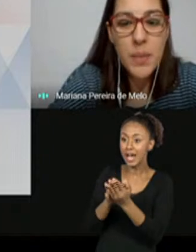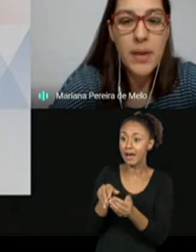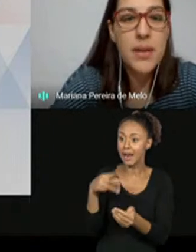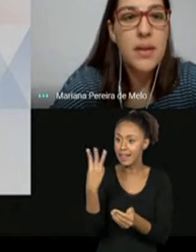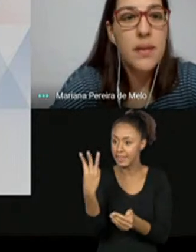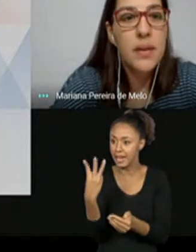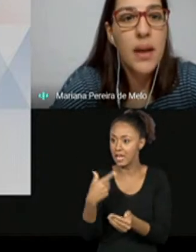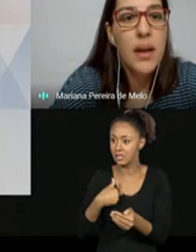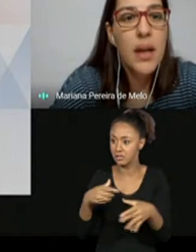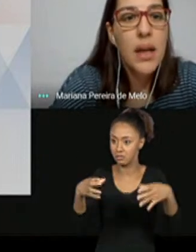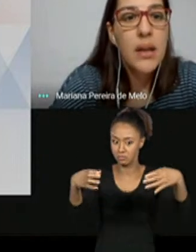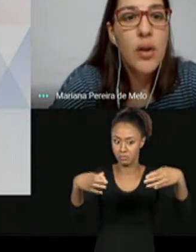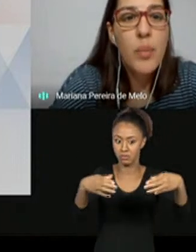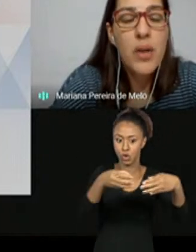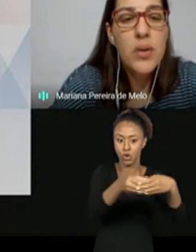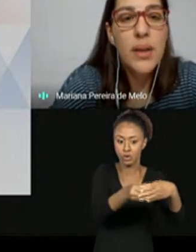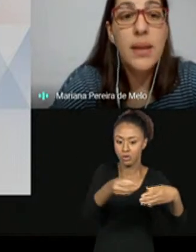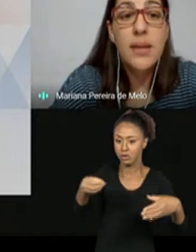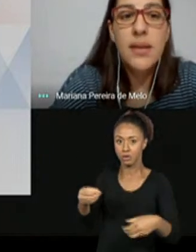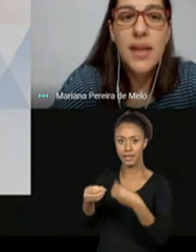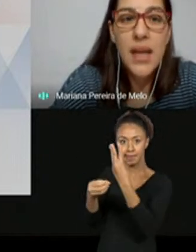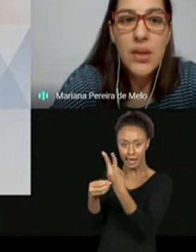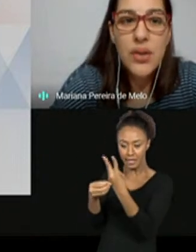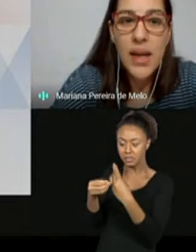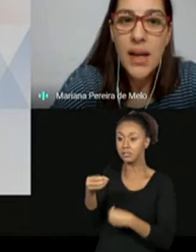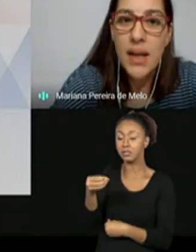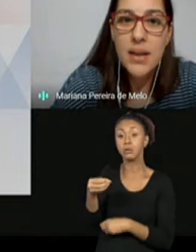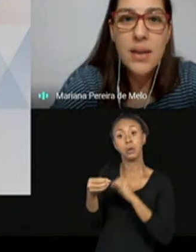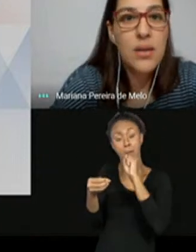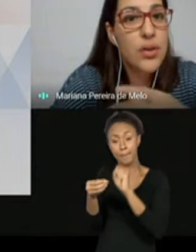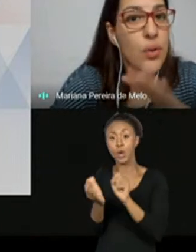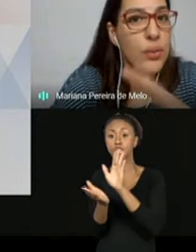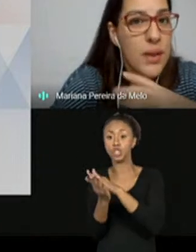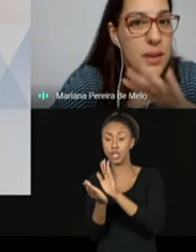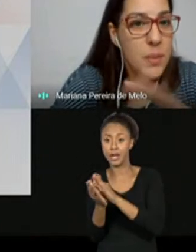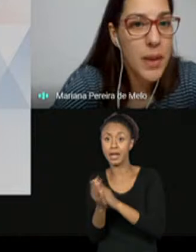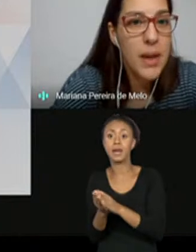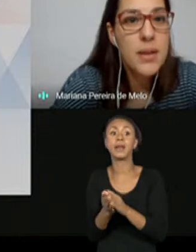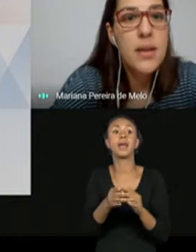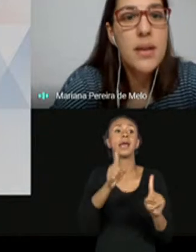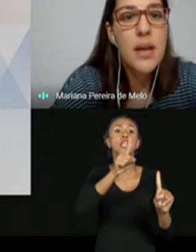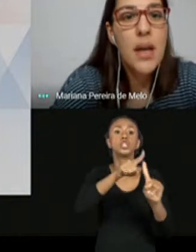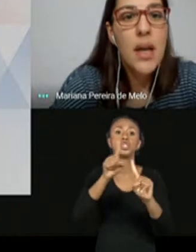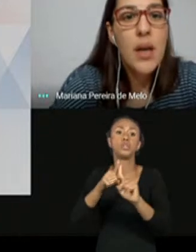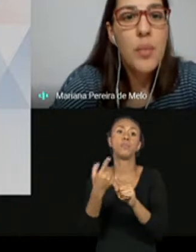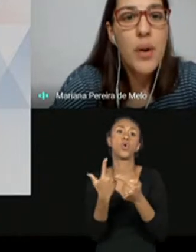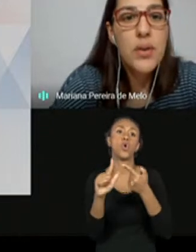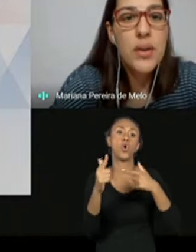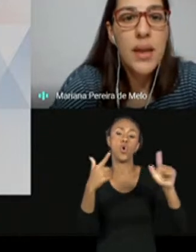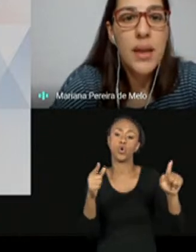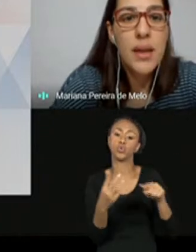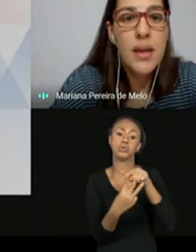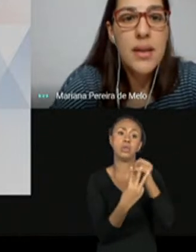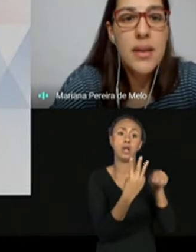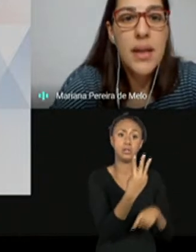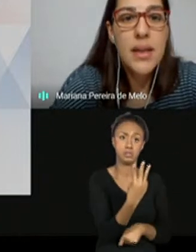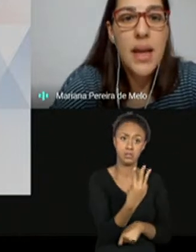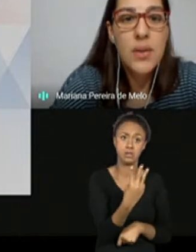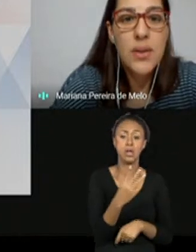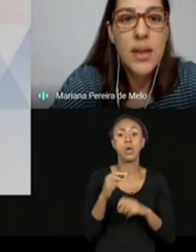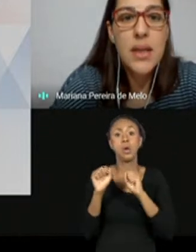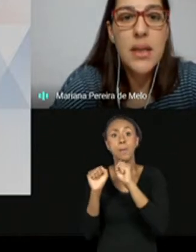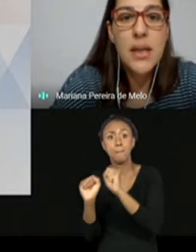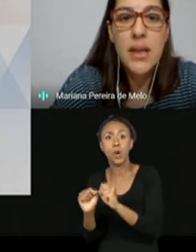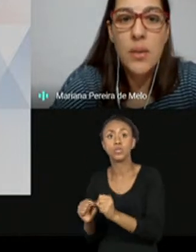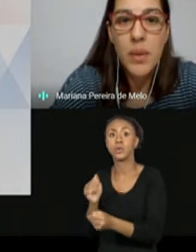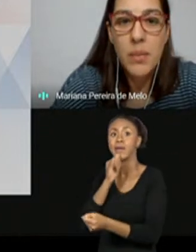registrar a espécie, tá? Então, eu posso ter 3 jacarés de outras espécies, eu posso ter, esses 3